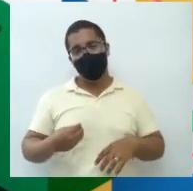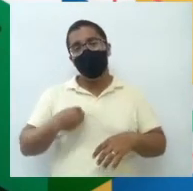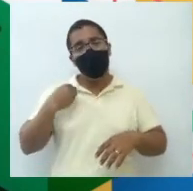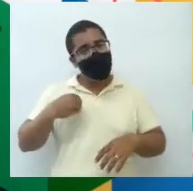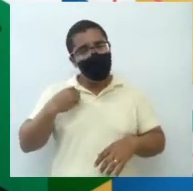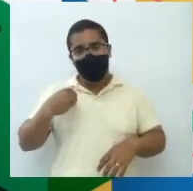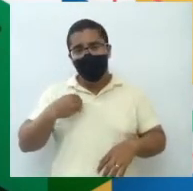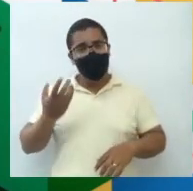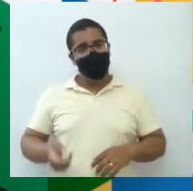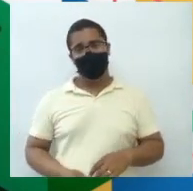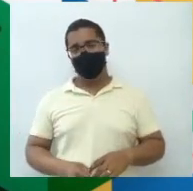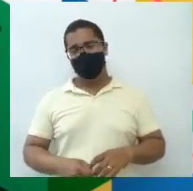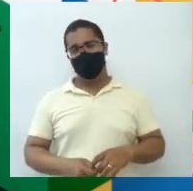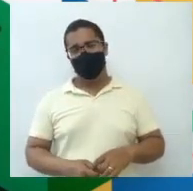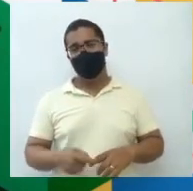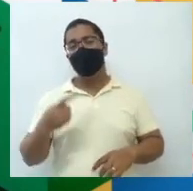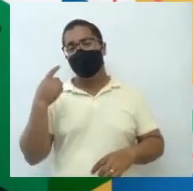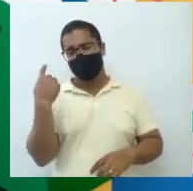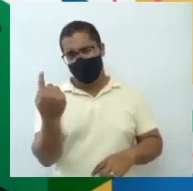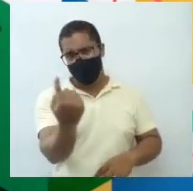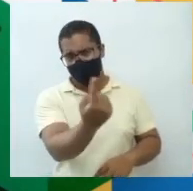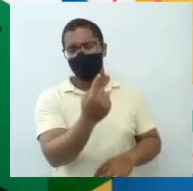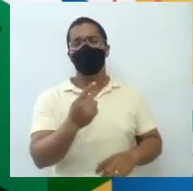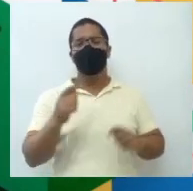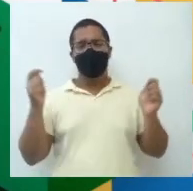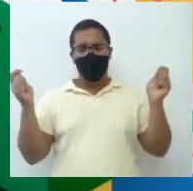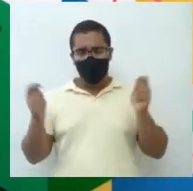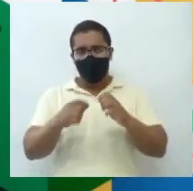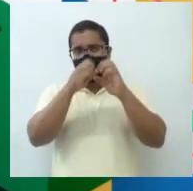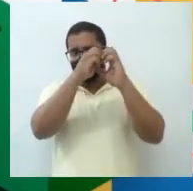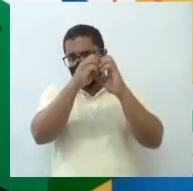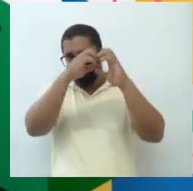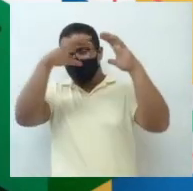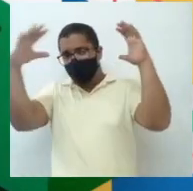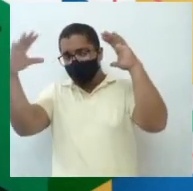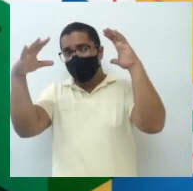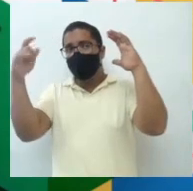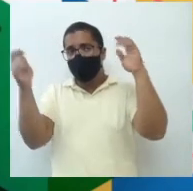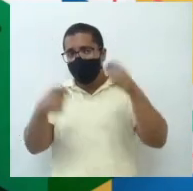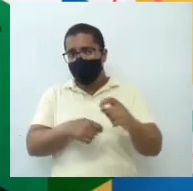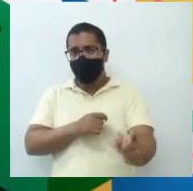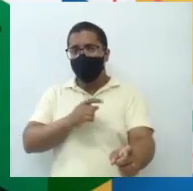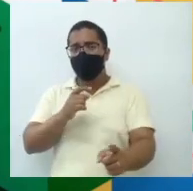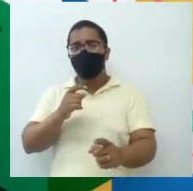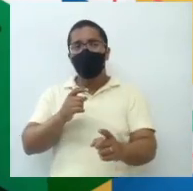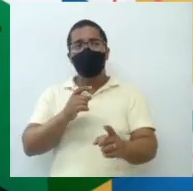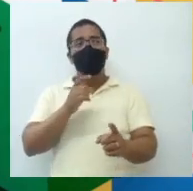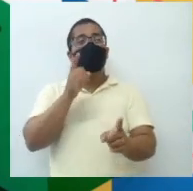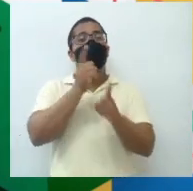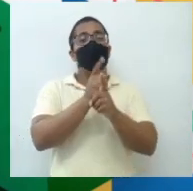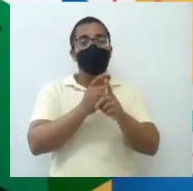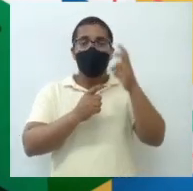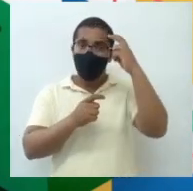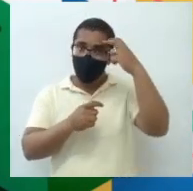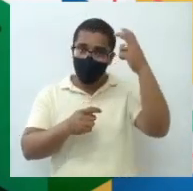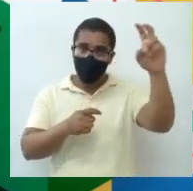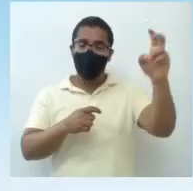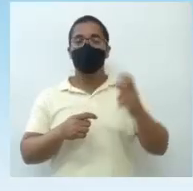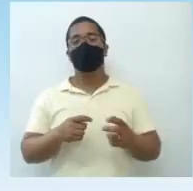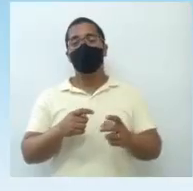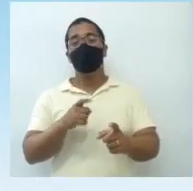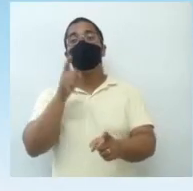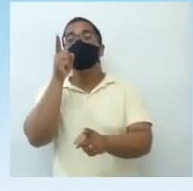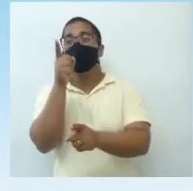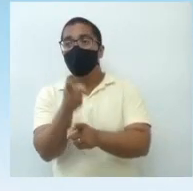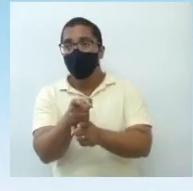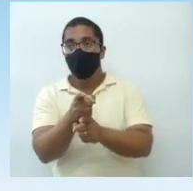desse ser o desse ser humano que vai participar dessa música pela cultura dessa busca da